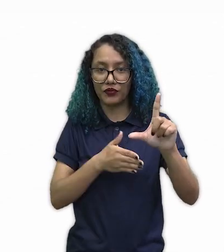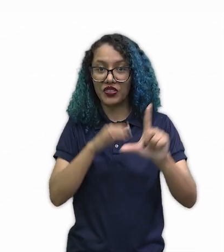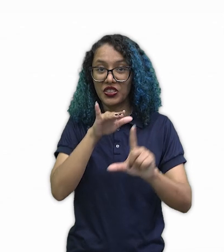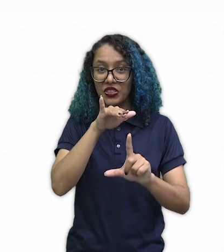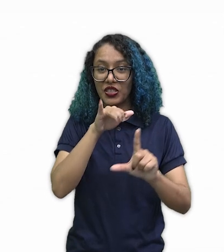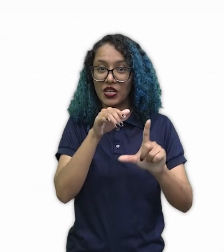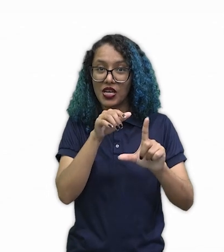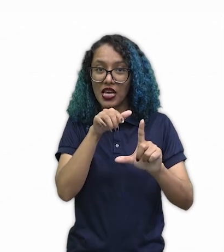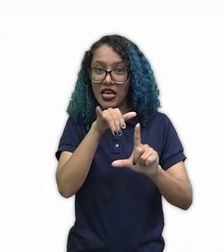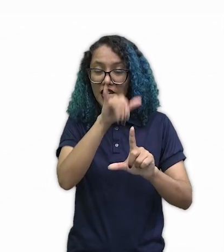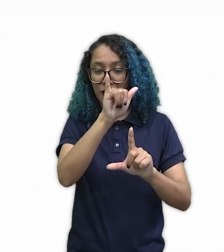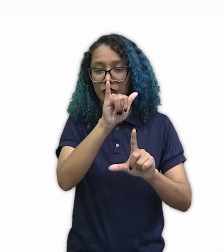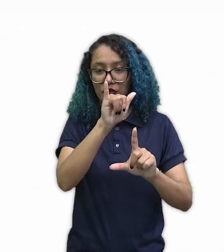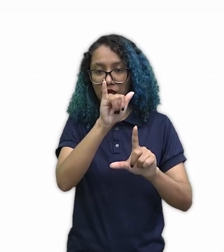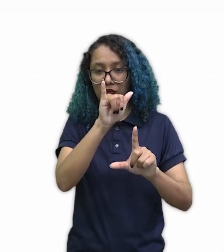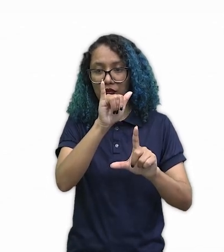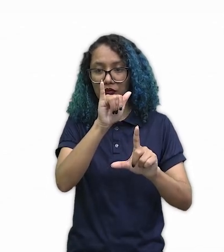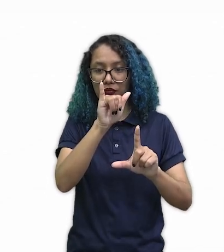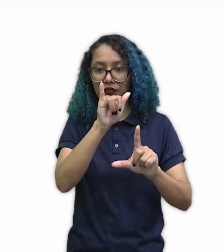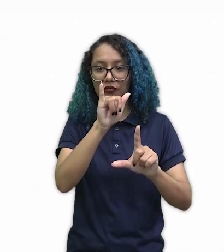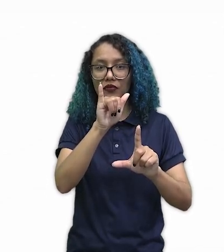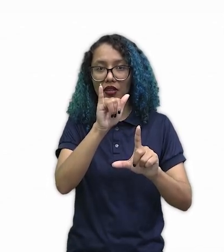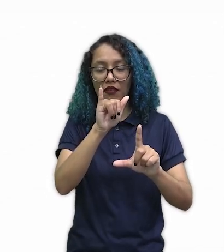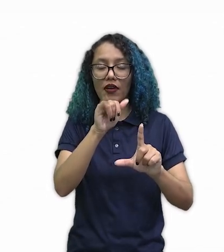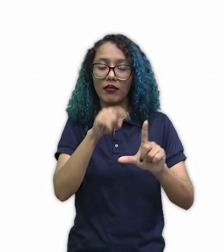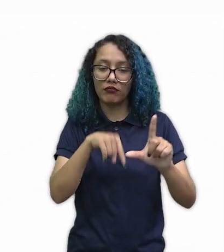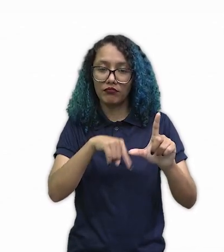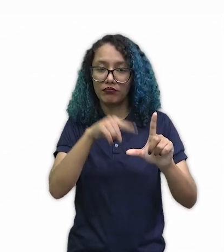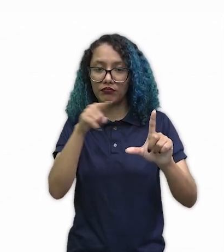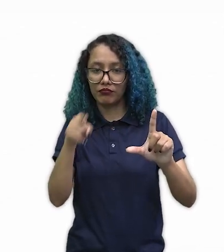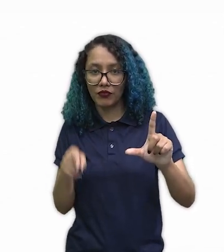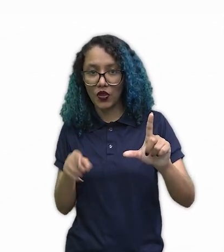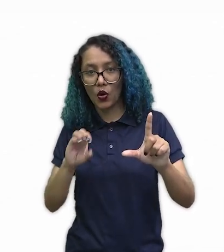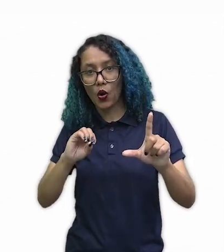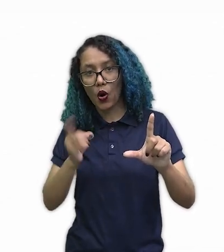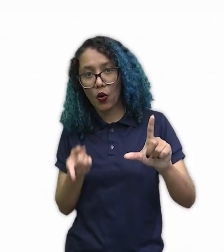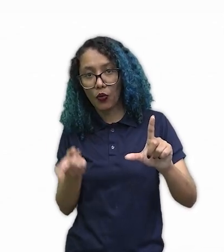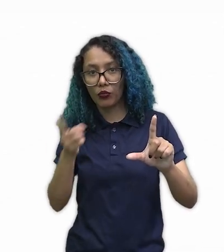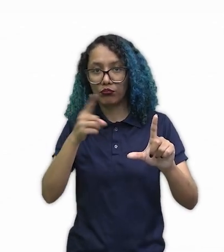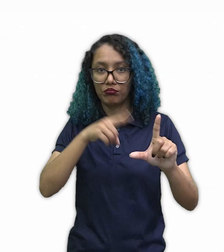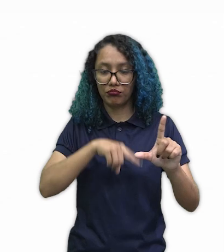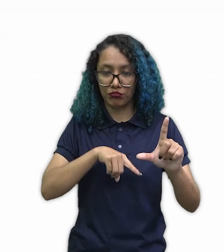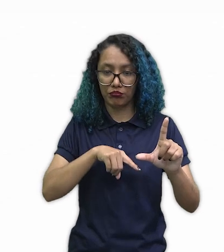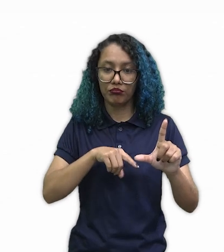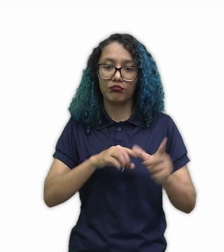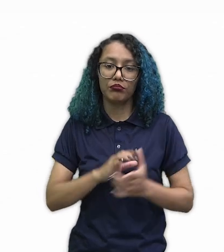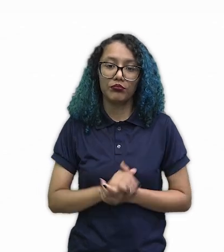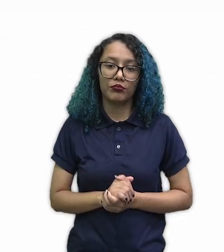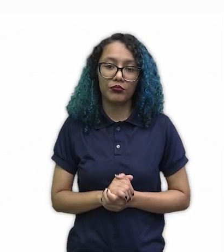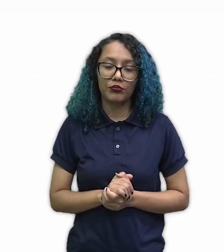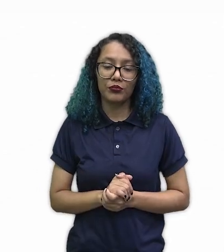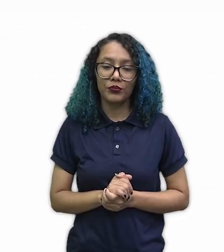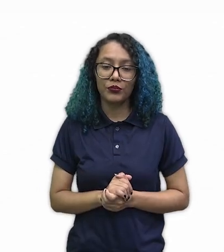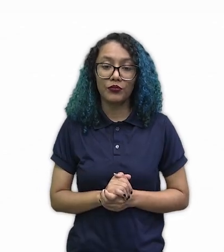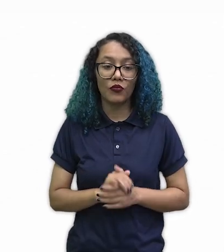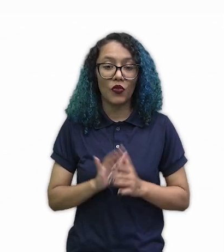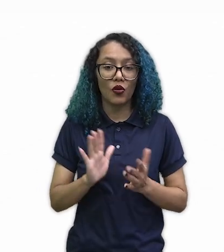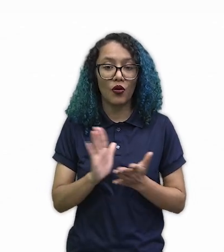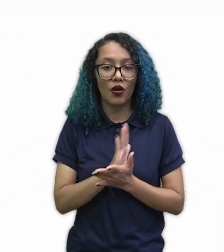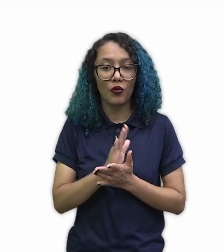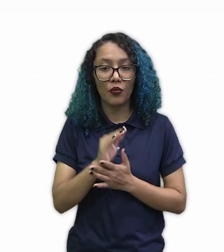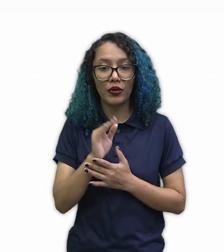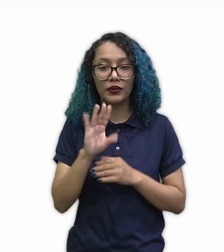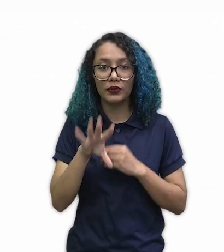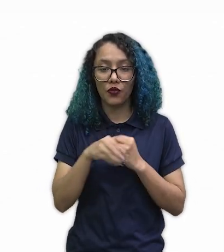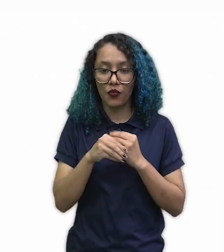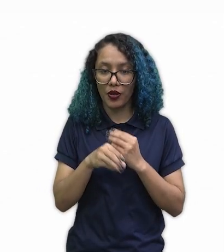e depois a curvinha ela vai para a sua direita ou para a sua esquerda, tá legal? E aí nós temos algumas observações